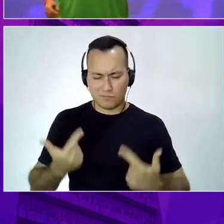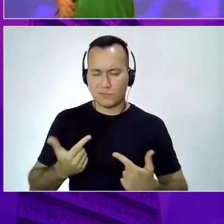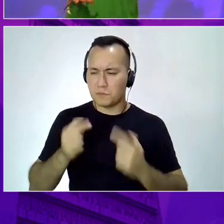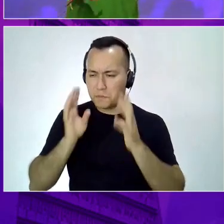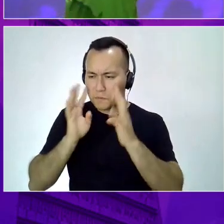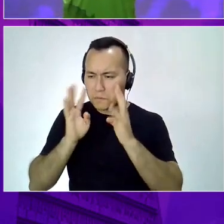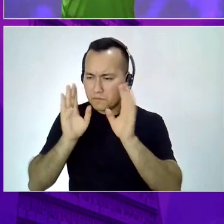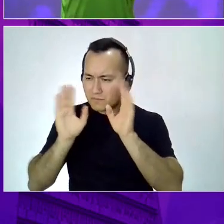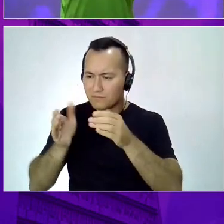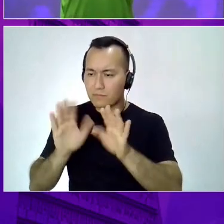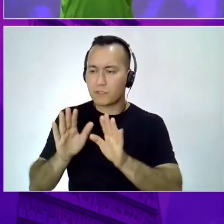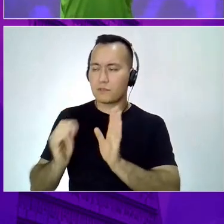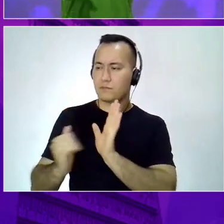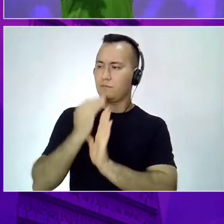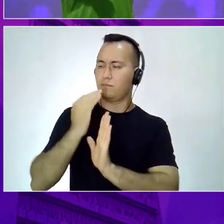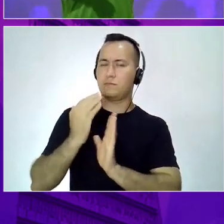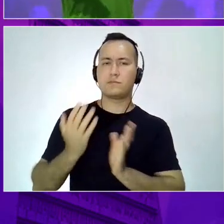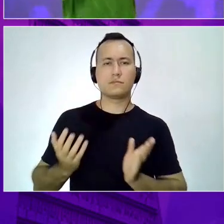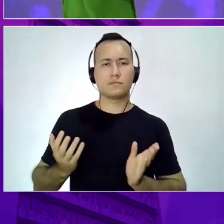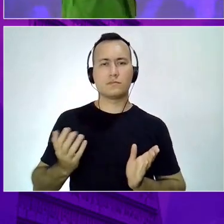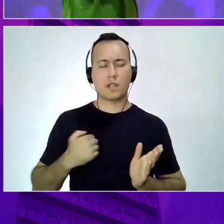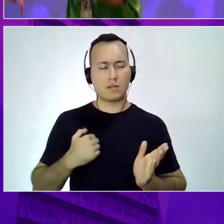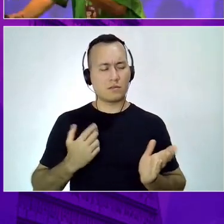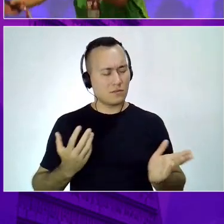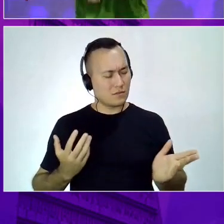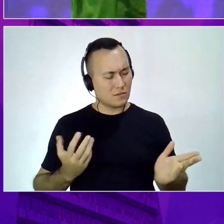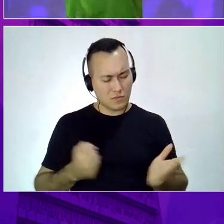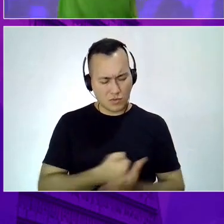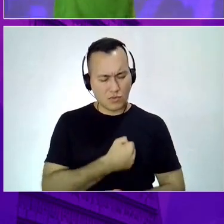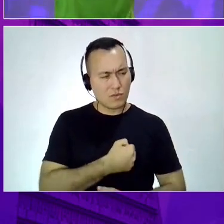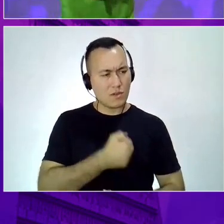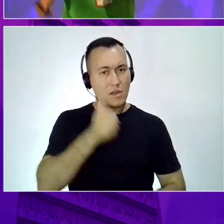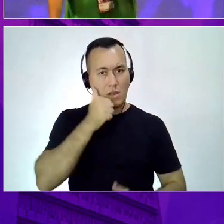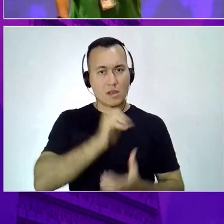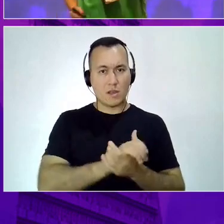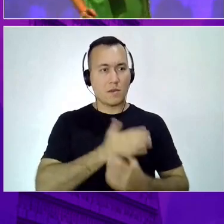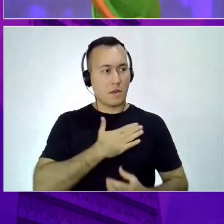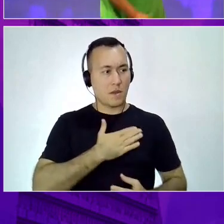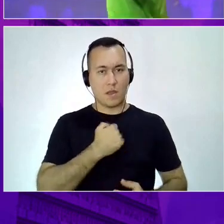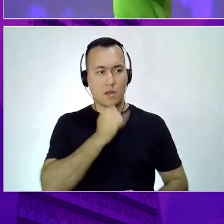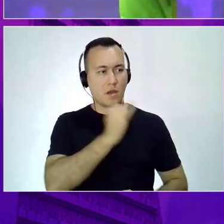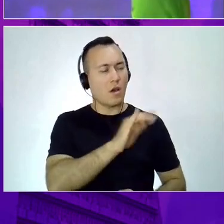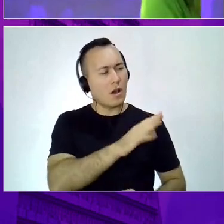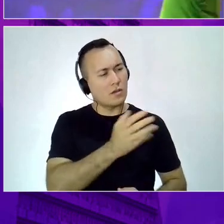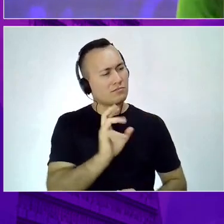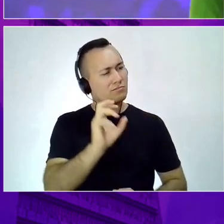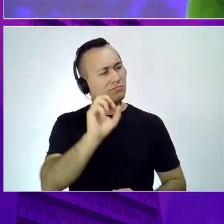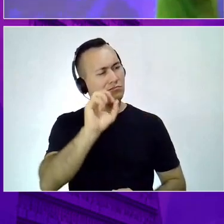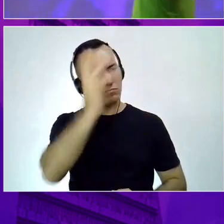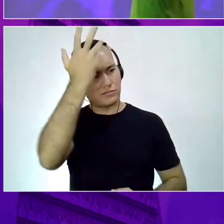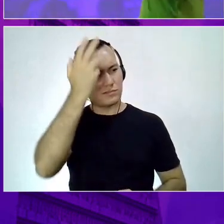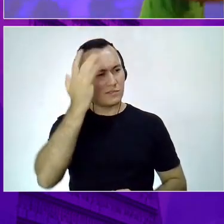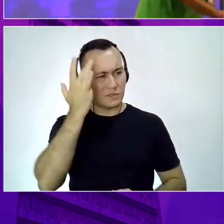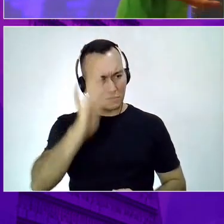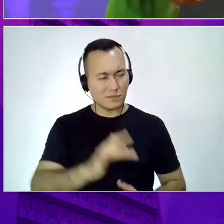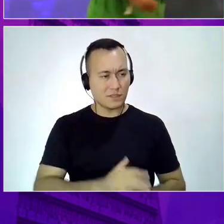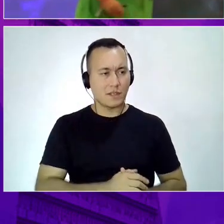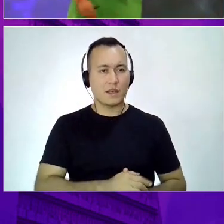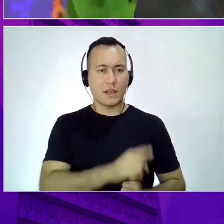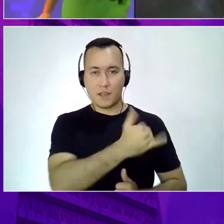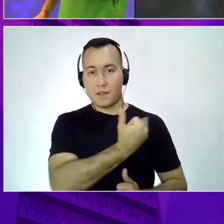o mundo inteiro está errado e você está certo. Eu falei, isso aí, é isso. Tá bem que tu me entende,